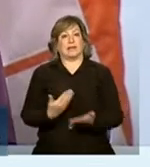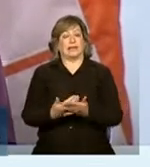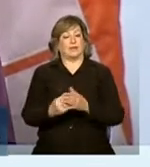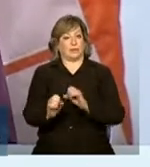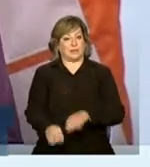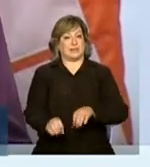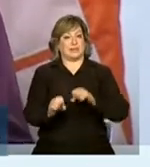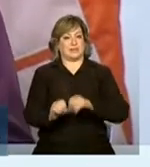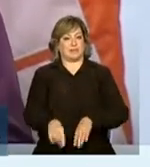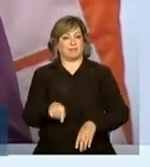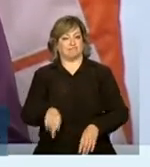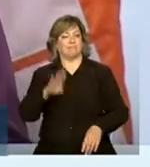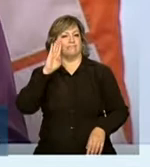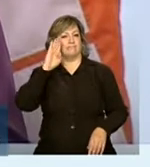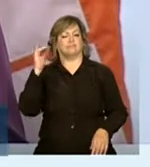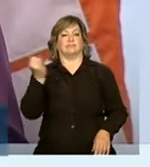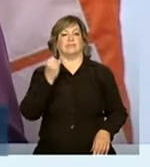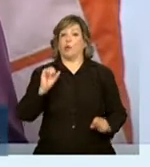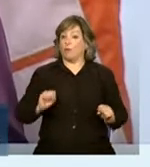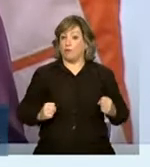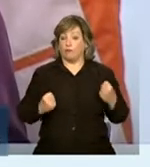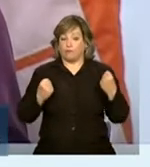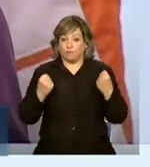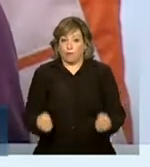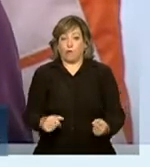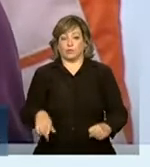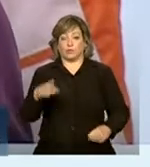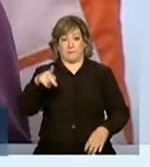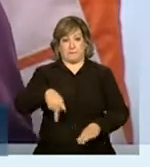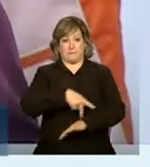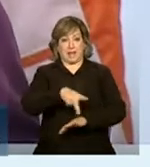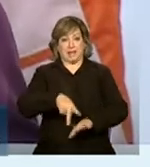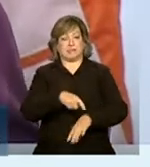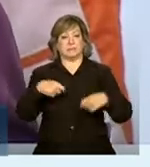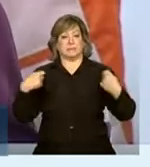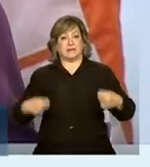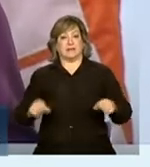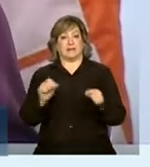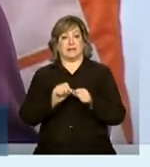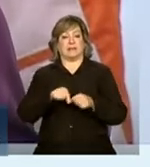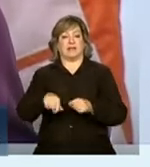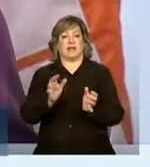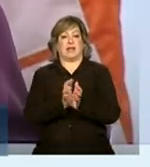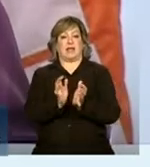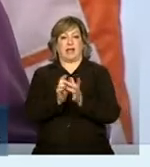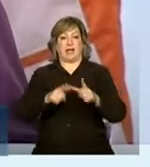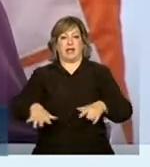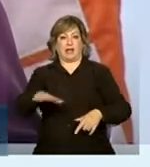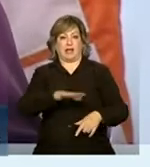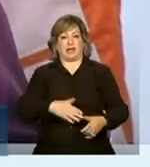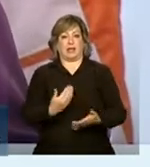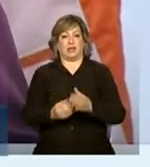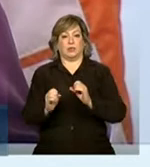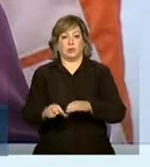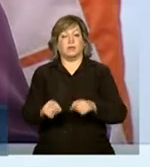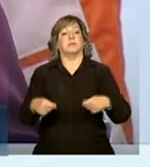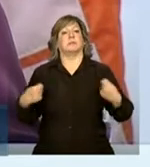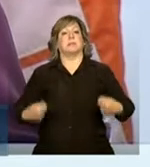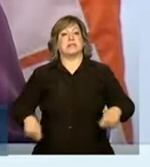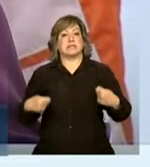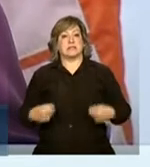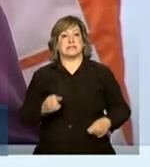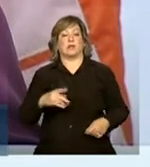educação. O grande esforço que o país tem de fazer na área de educação tem de ser